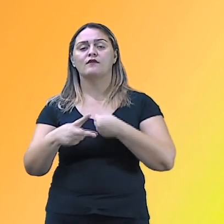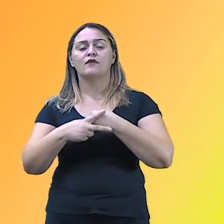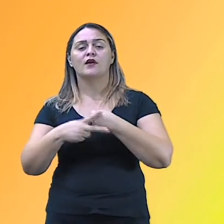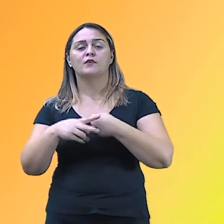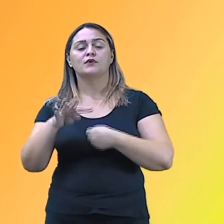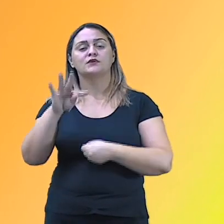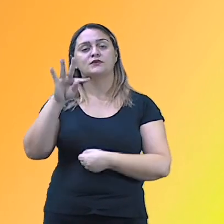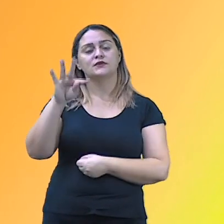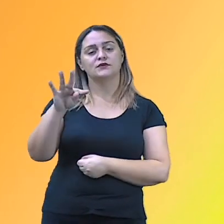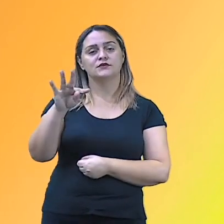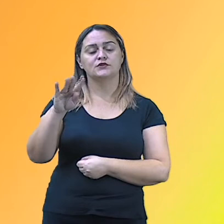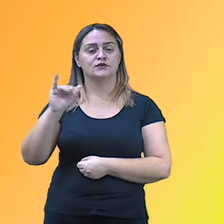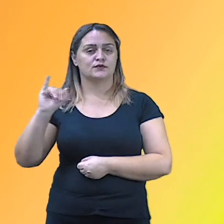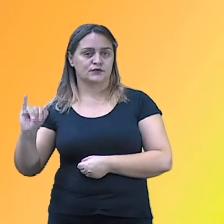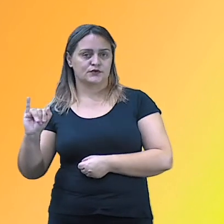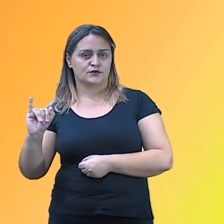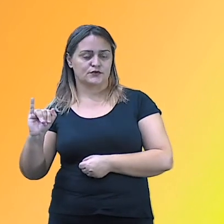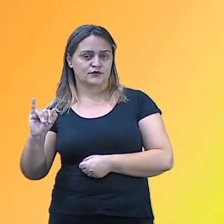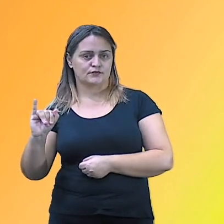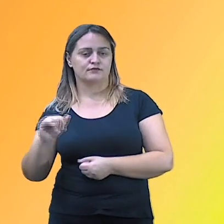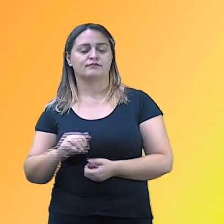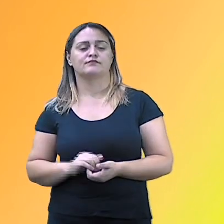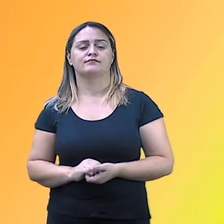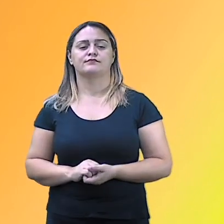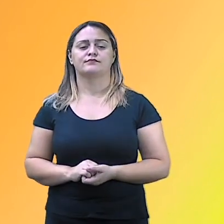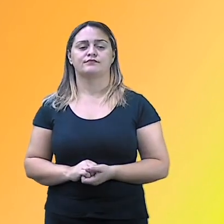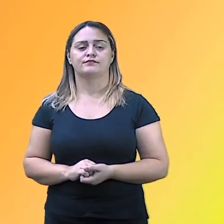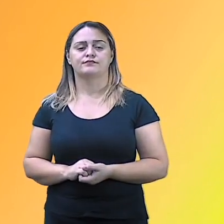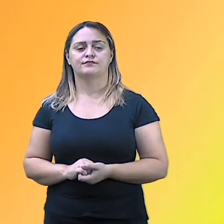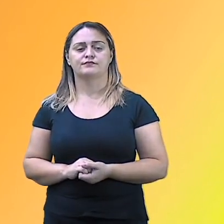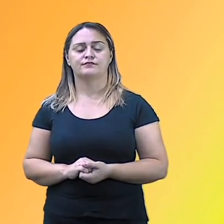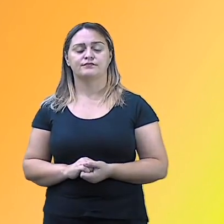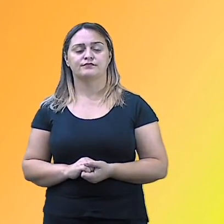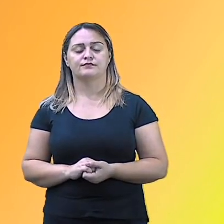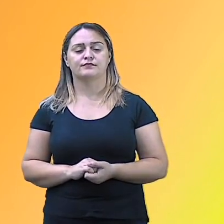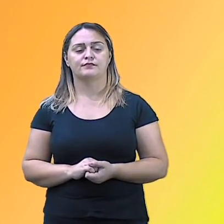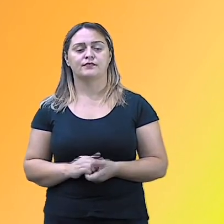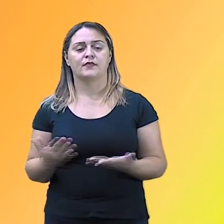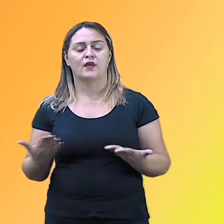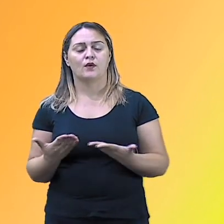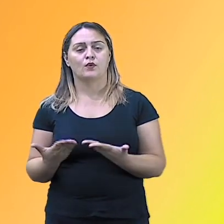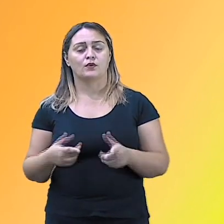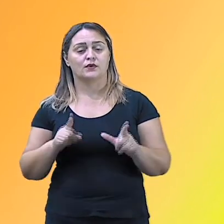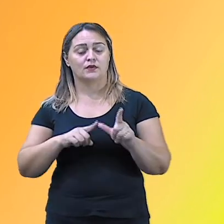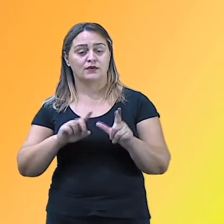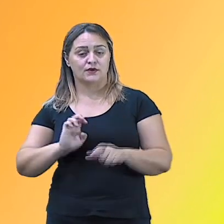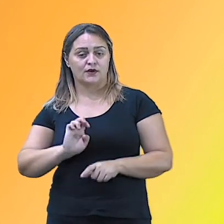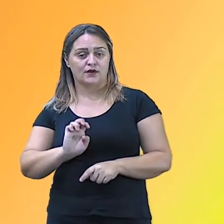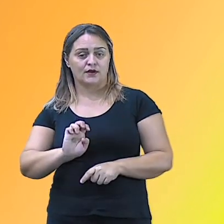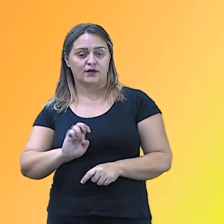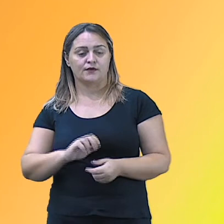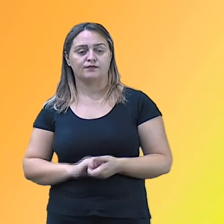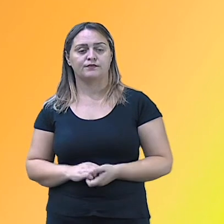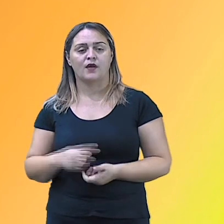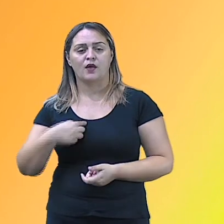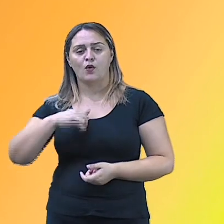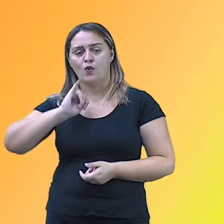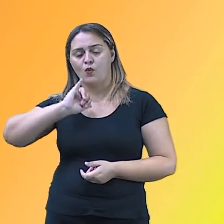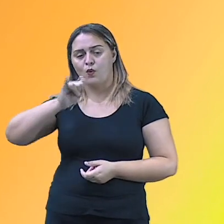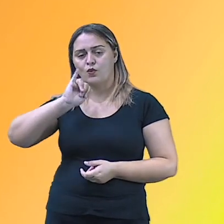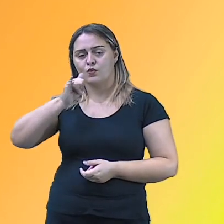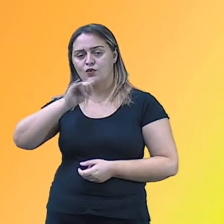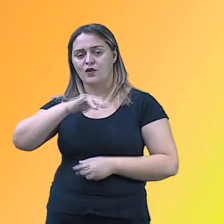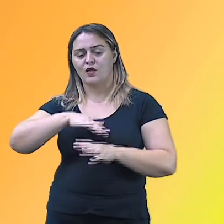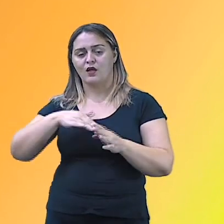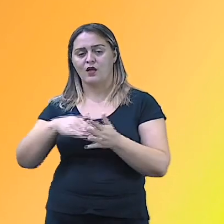transitivo indireto. VTI. E a última. Contei as